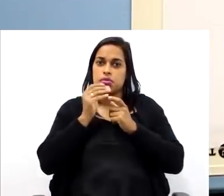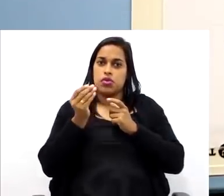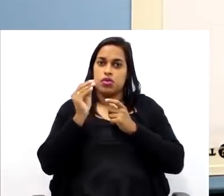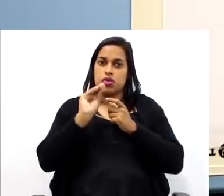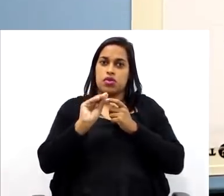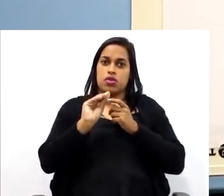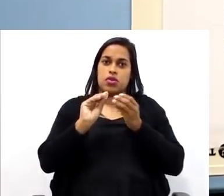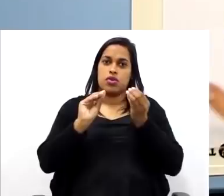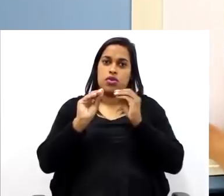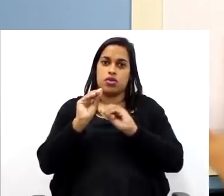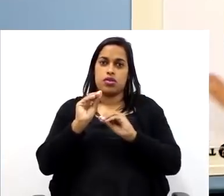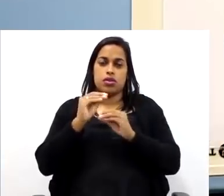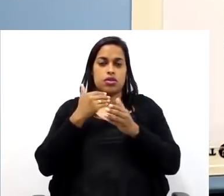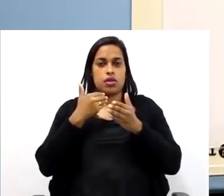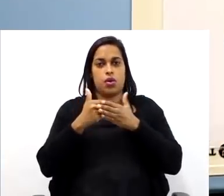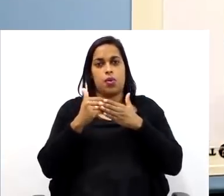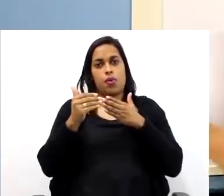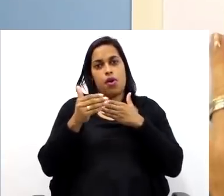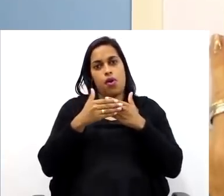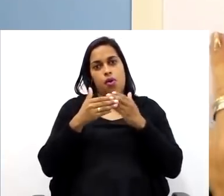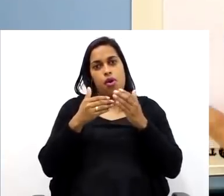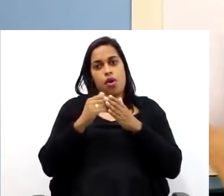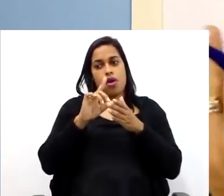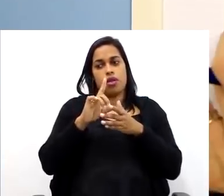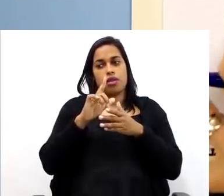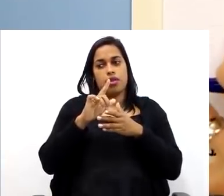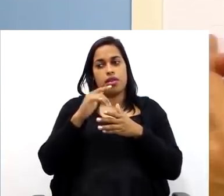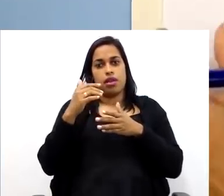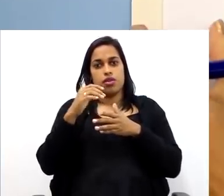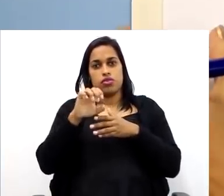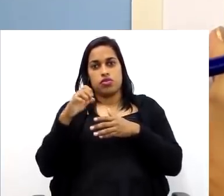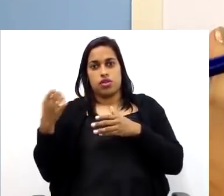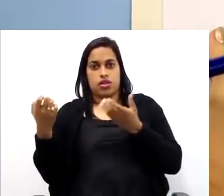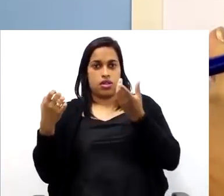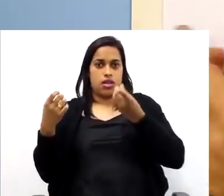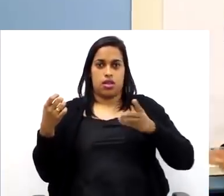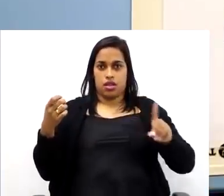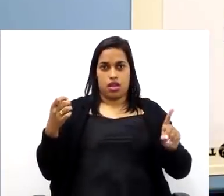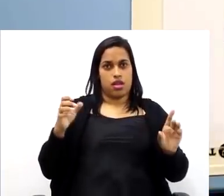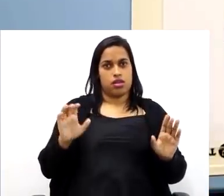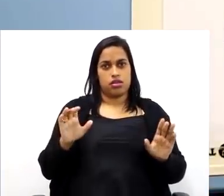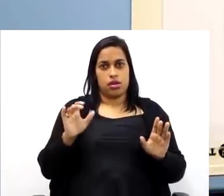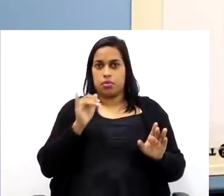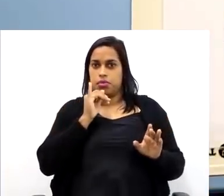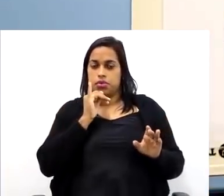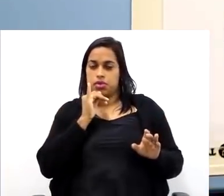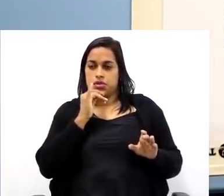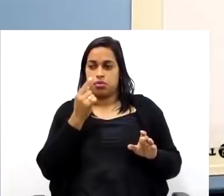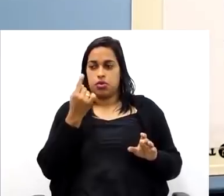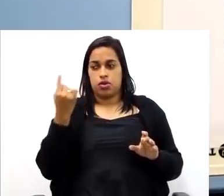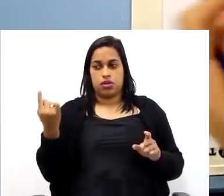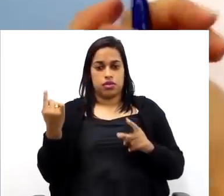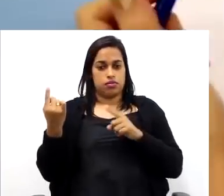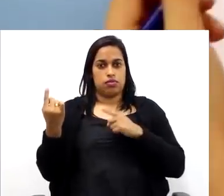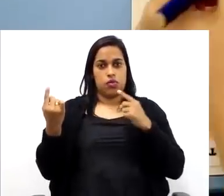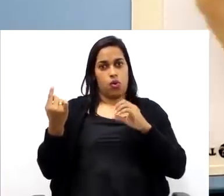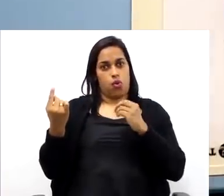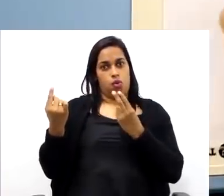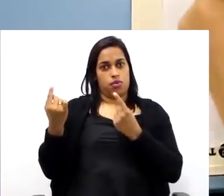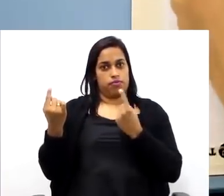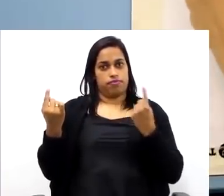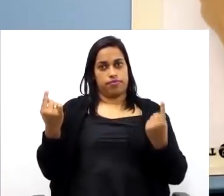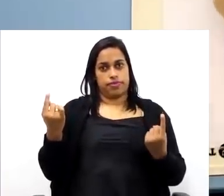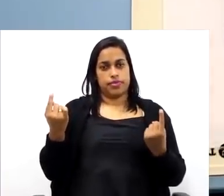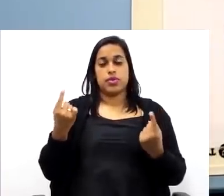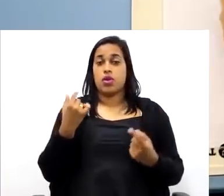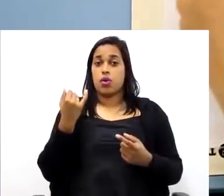ao lado de qualquer uma das laterais. Então, eu tanto poderia colocar ela aqui, como eu poderia colocar ela aqui. Uma coisa